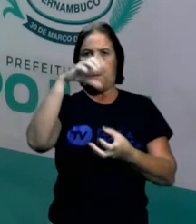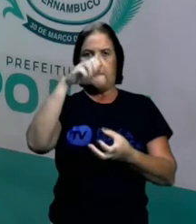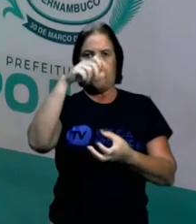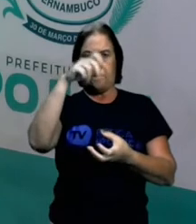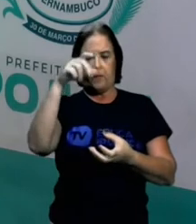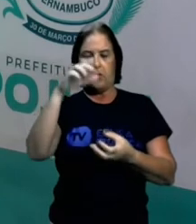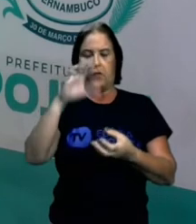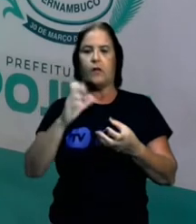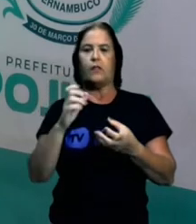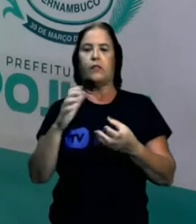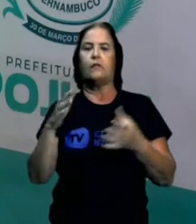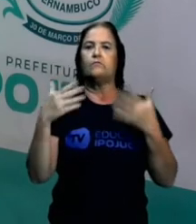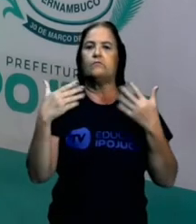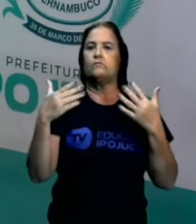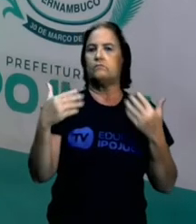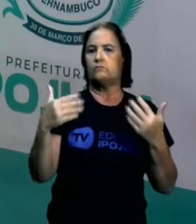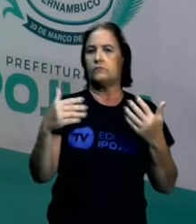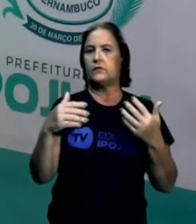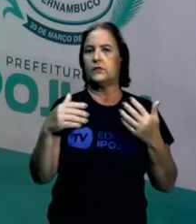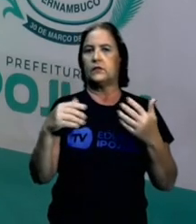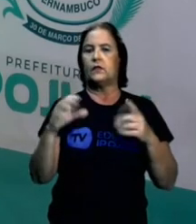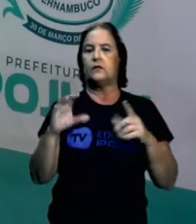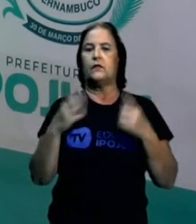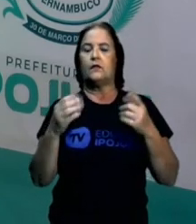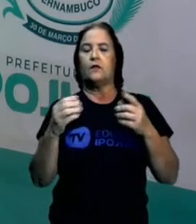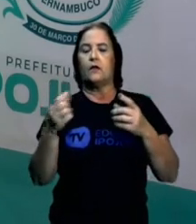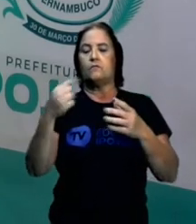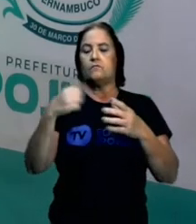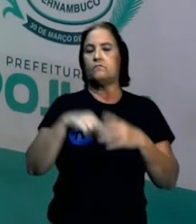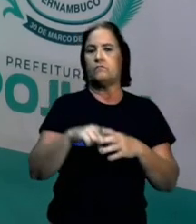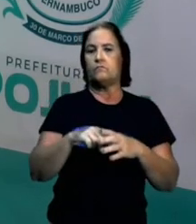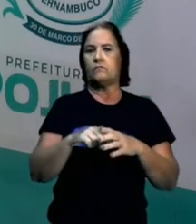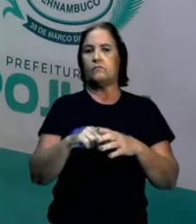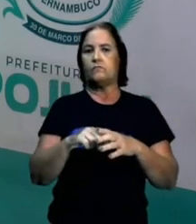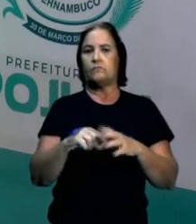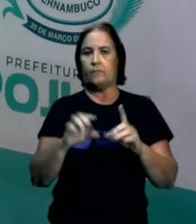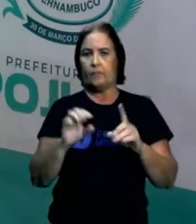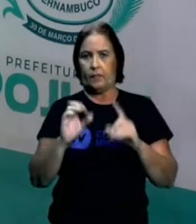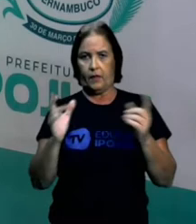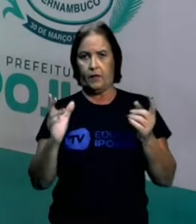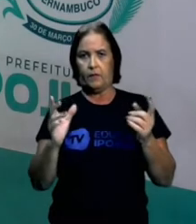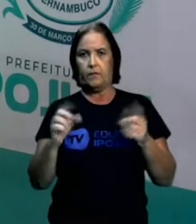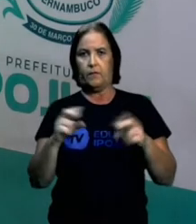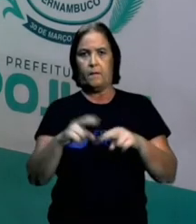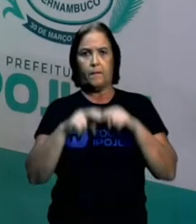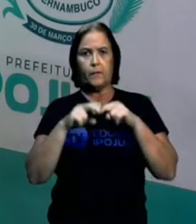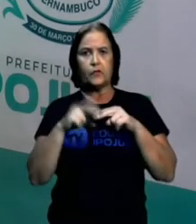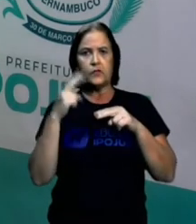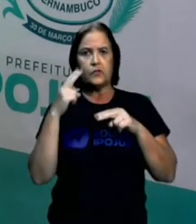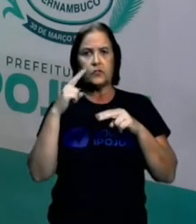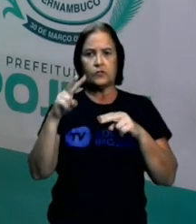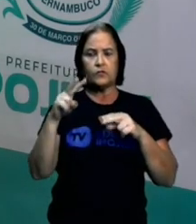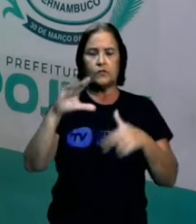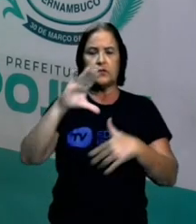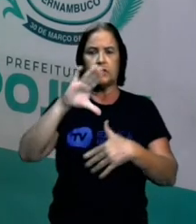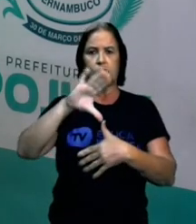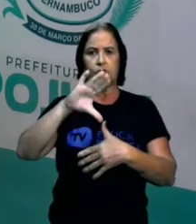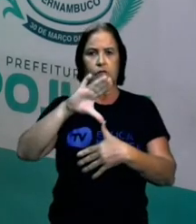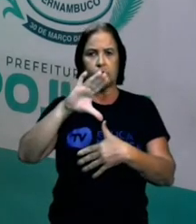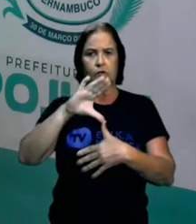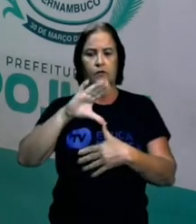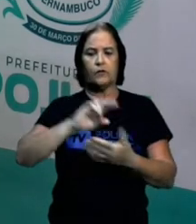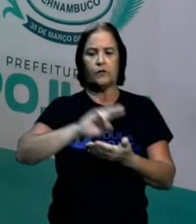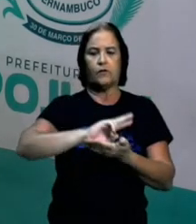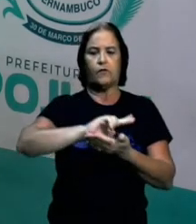temperadas e as zonas intertropicais. Por isso a gente vê no continente americano